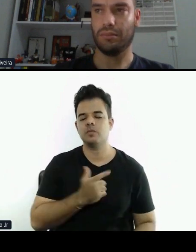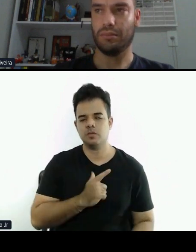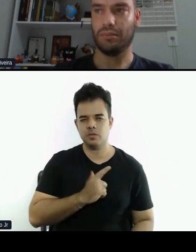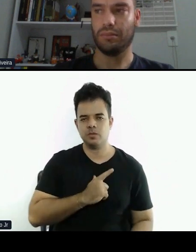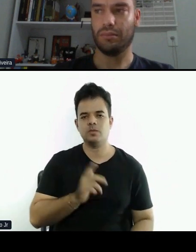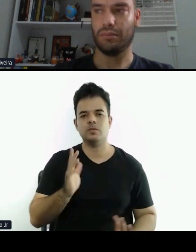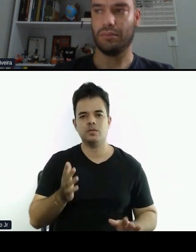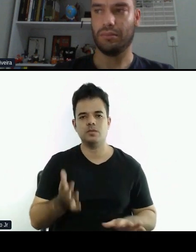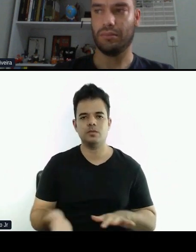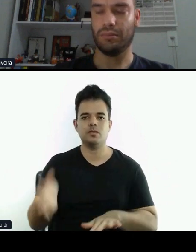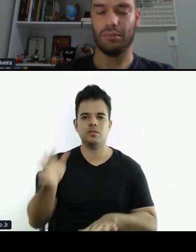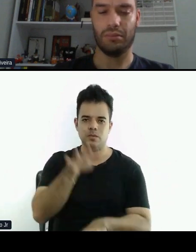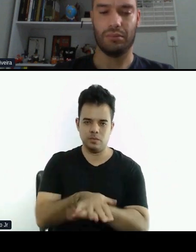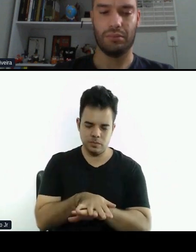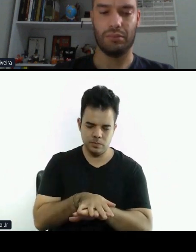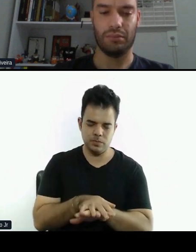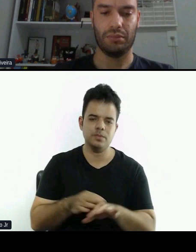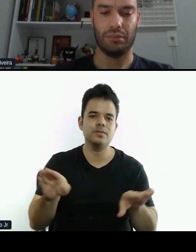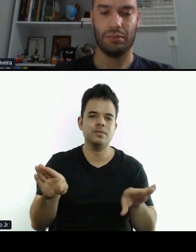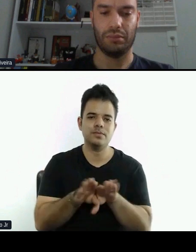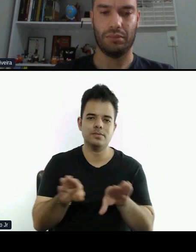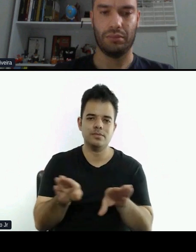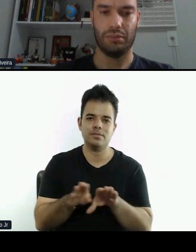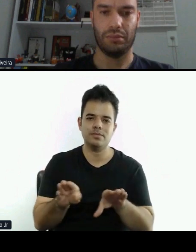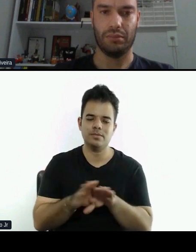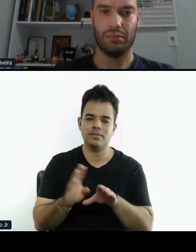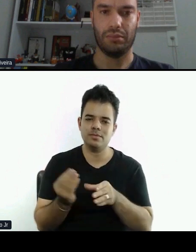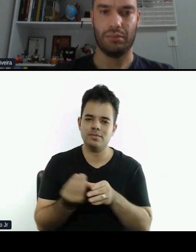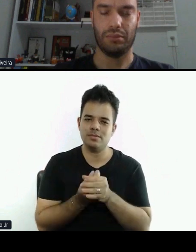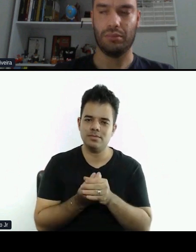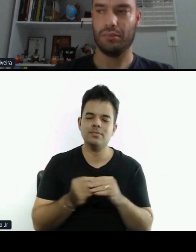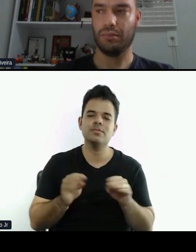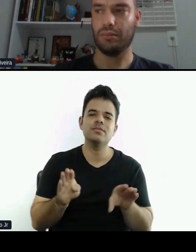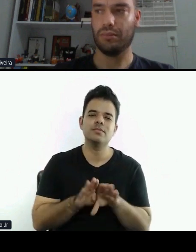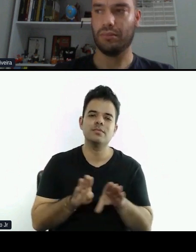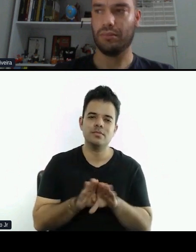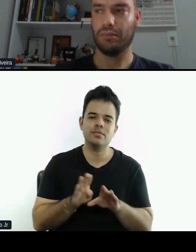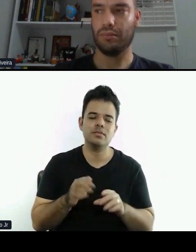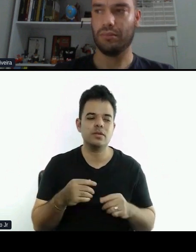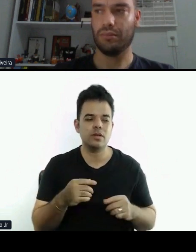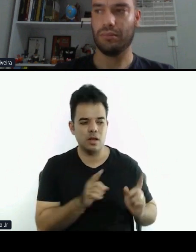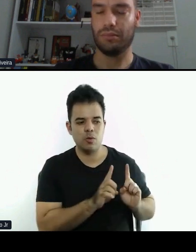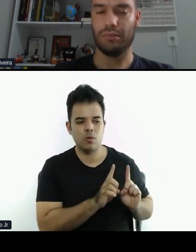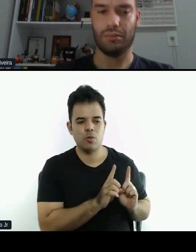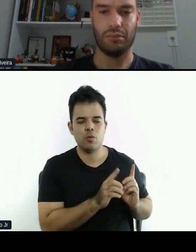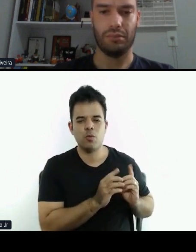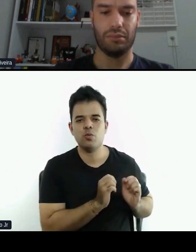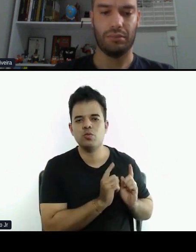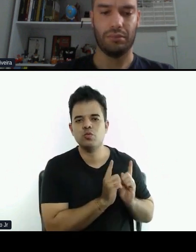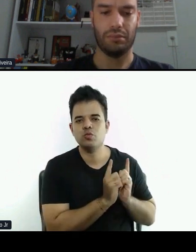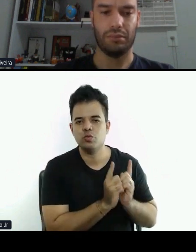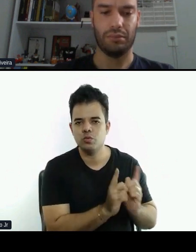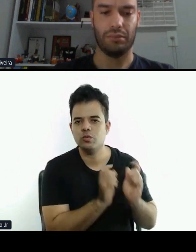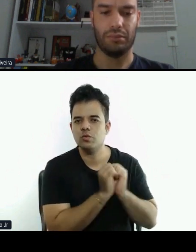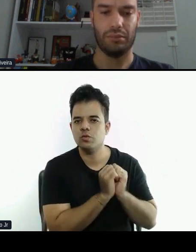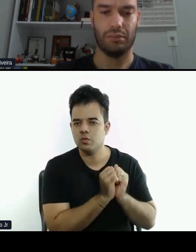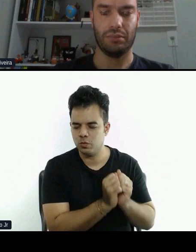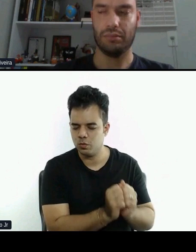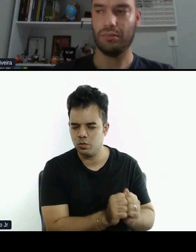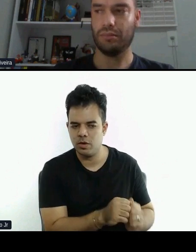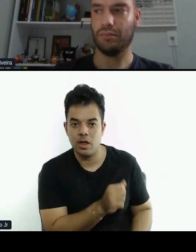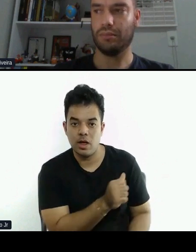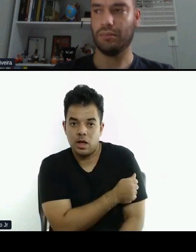inclusão, tem, às vezes, professor que vai acompanhar o aluno que tem alguma necessidade. As escolas passaram a ser